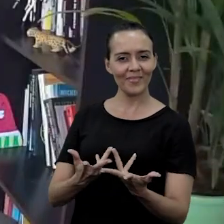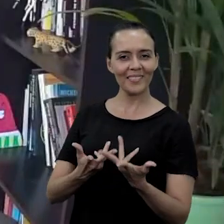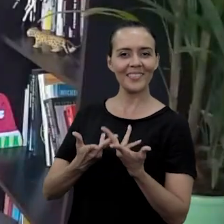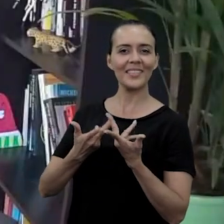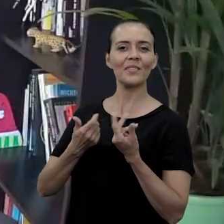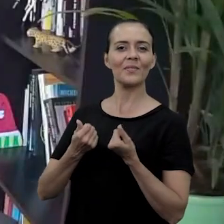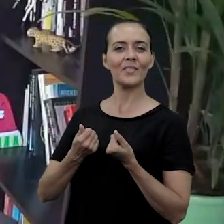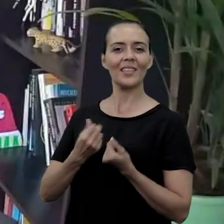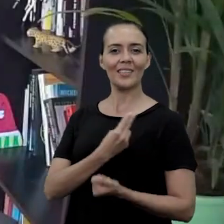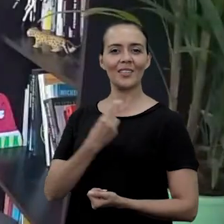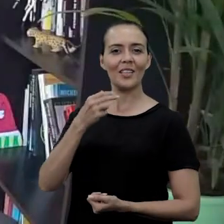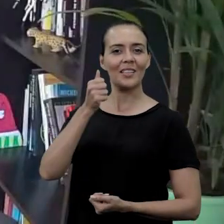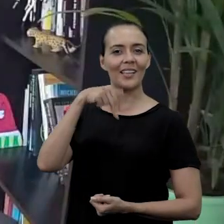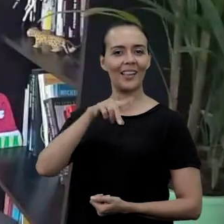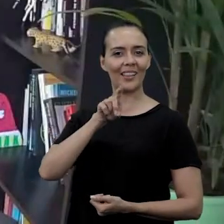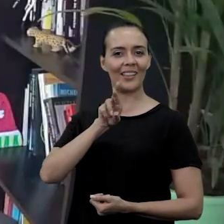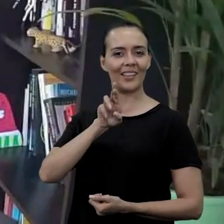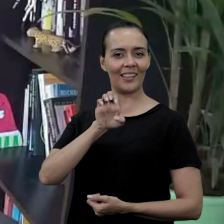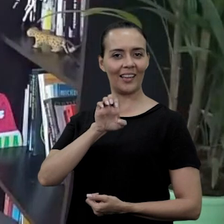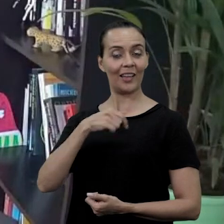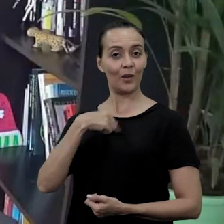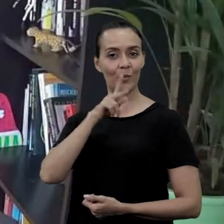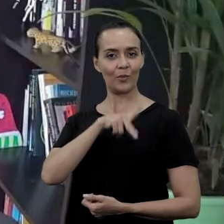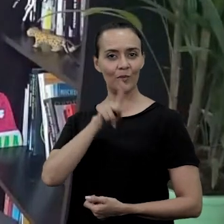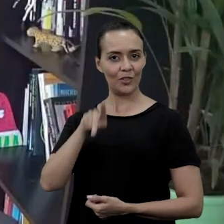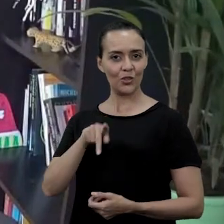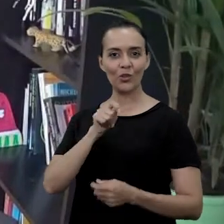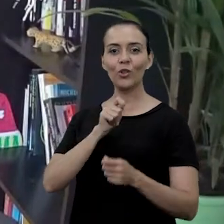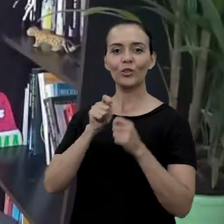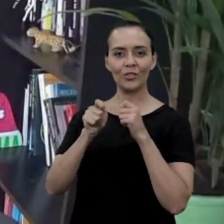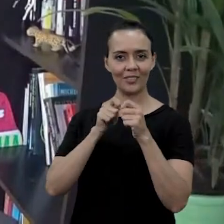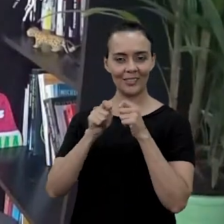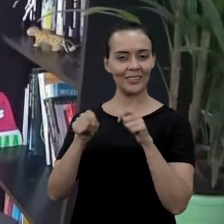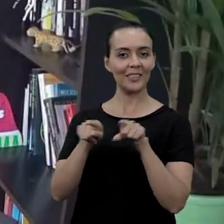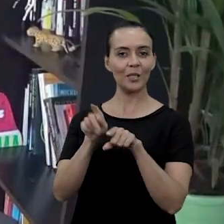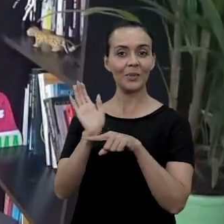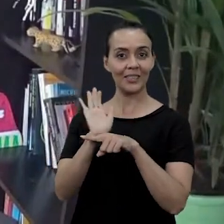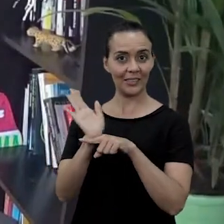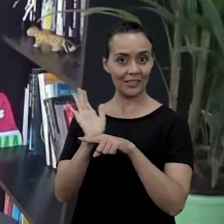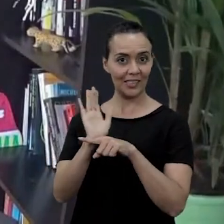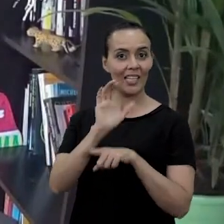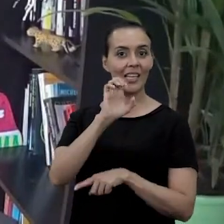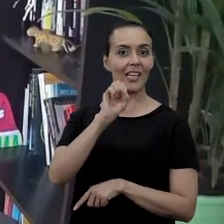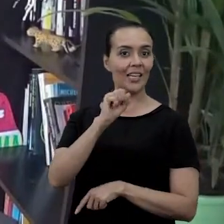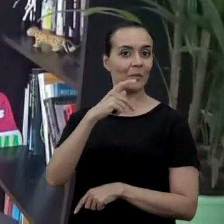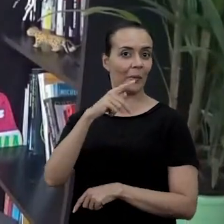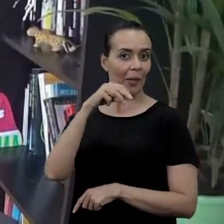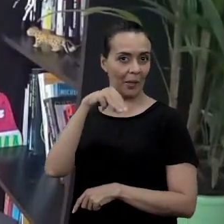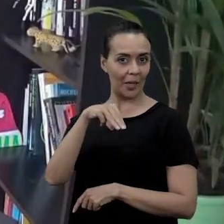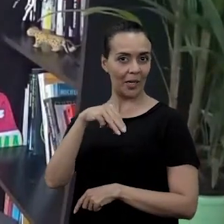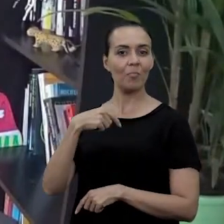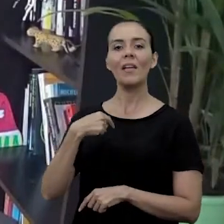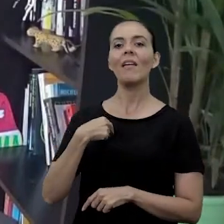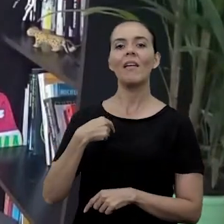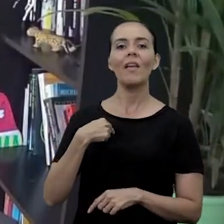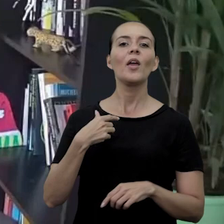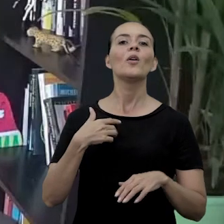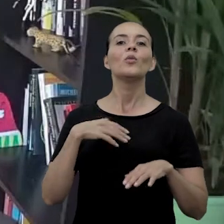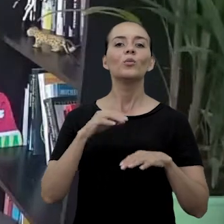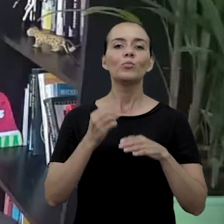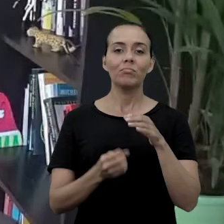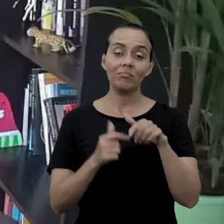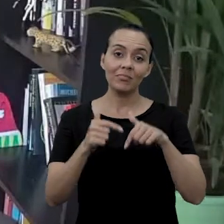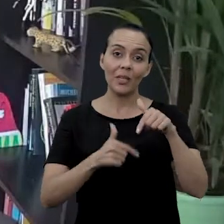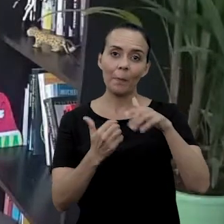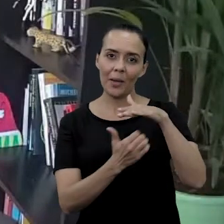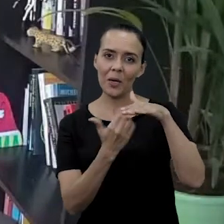Maravilha, aqui é André Deac, eu sou professor de jornalismo e cinema na ESPM, produtor